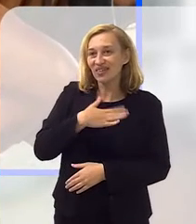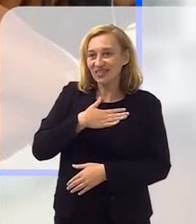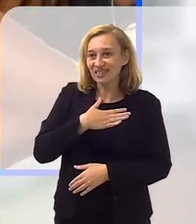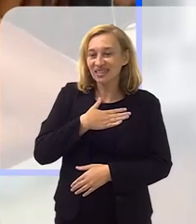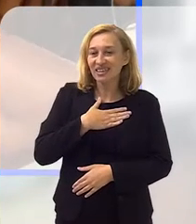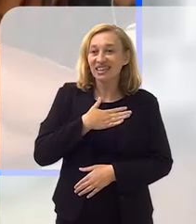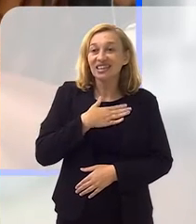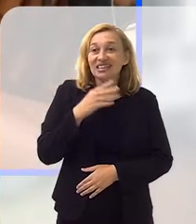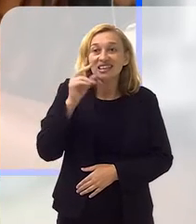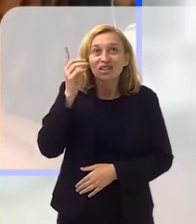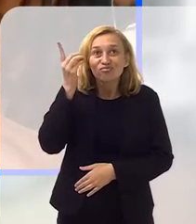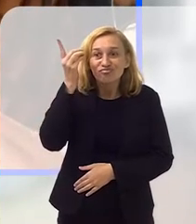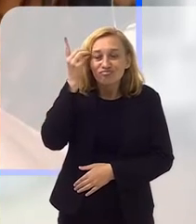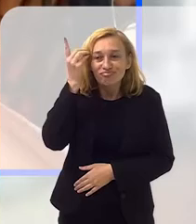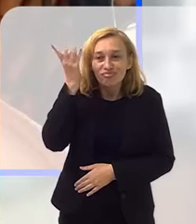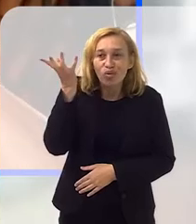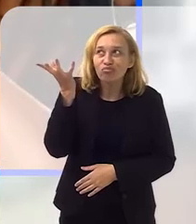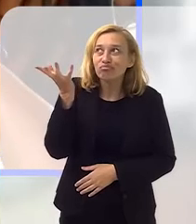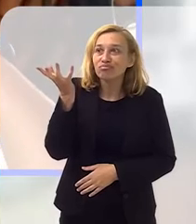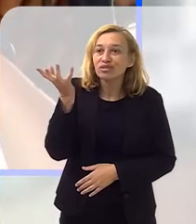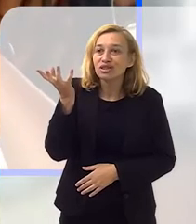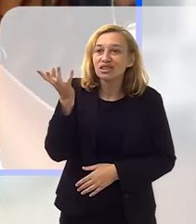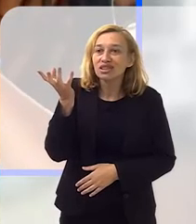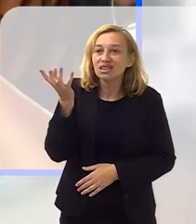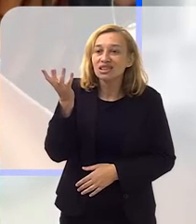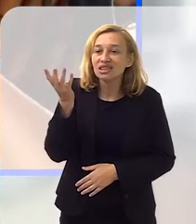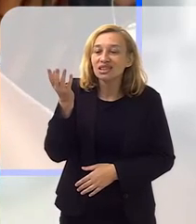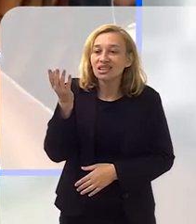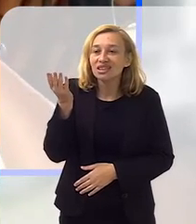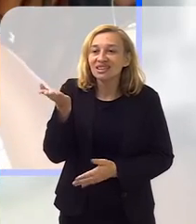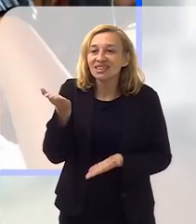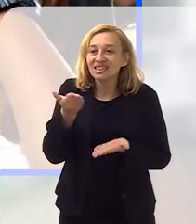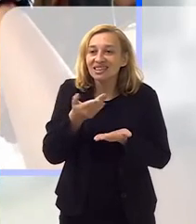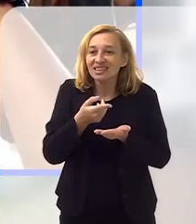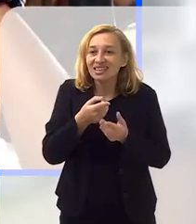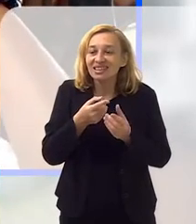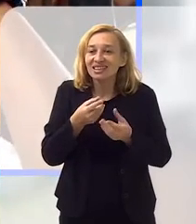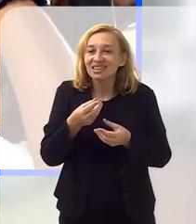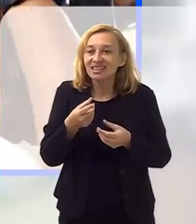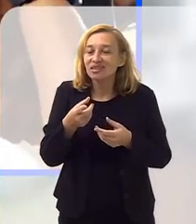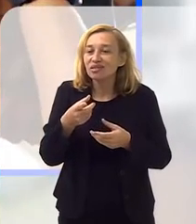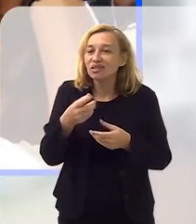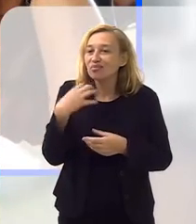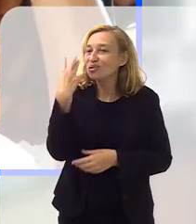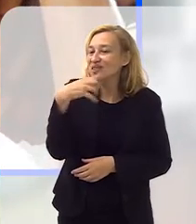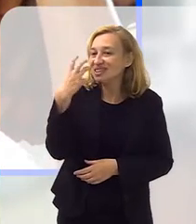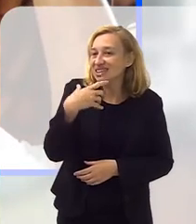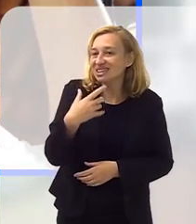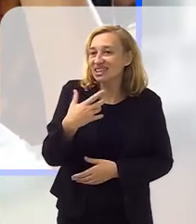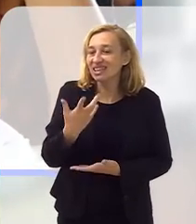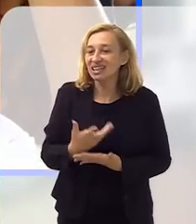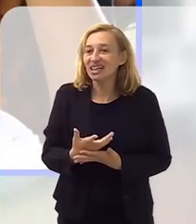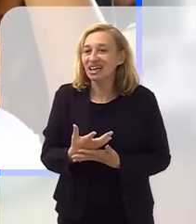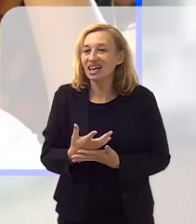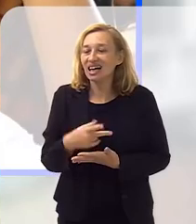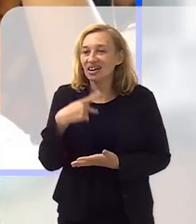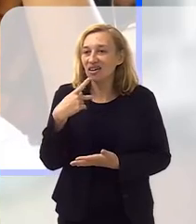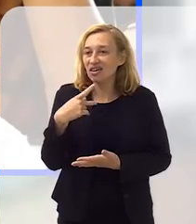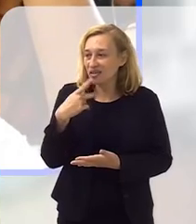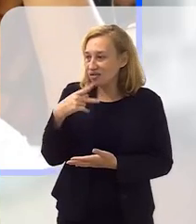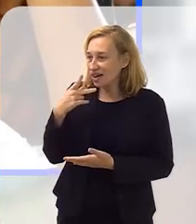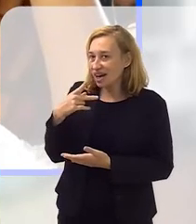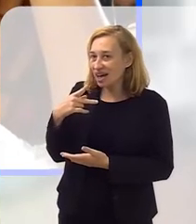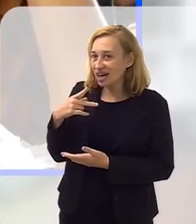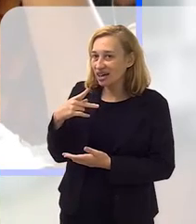avó ela tinha esse dom aí de ter essa melodia, né?